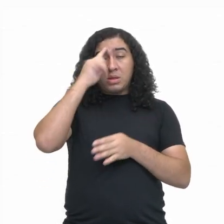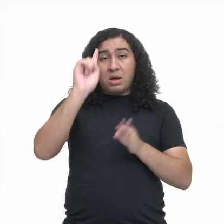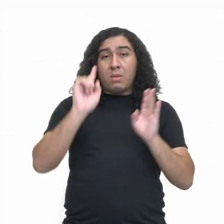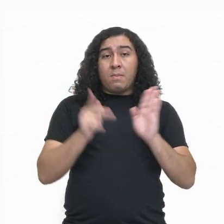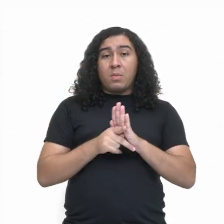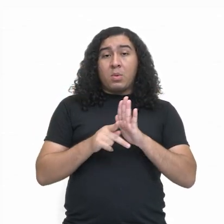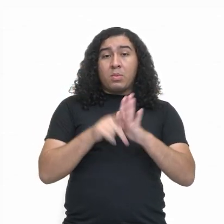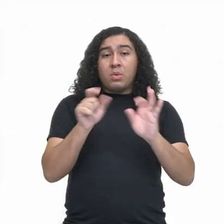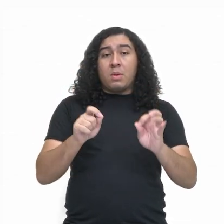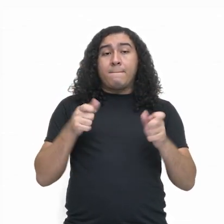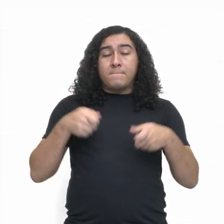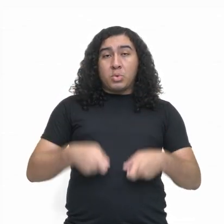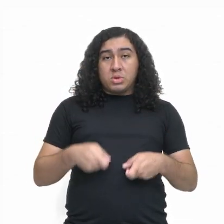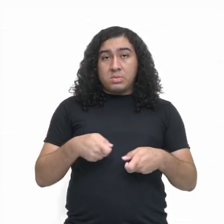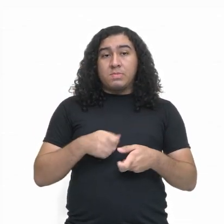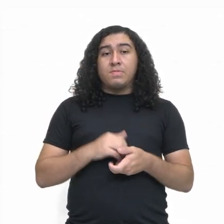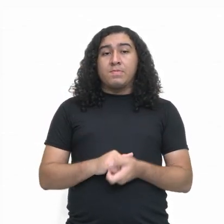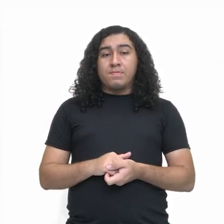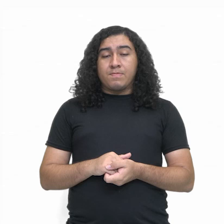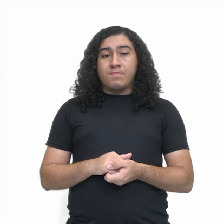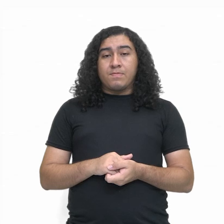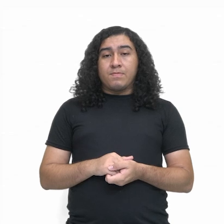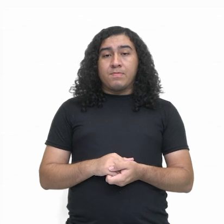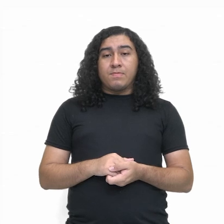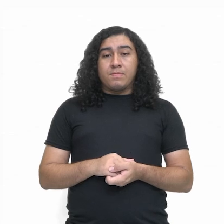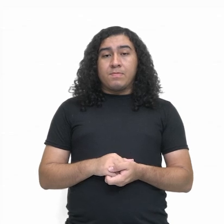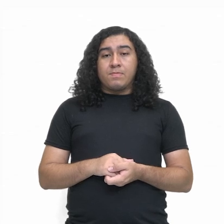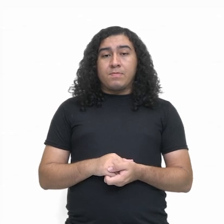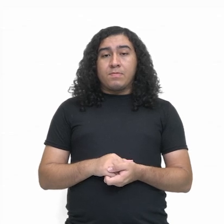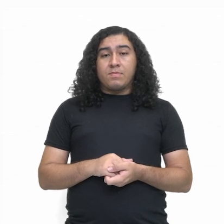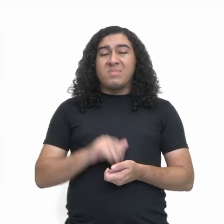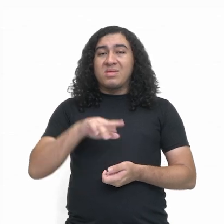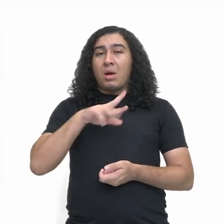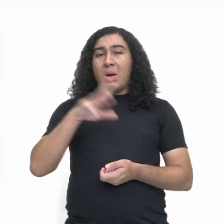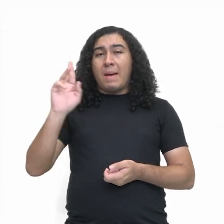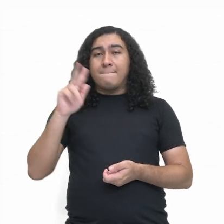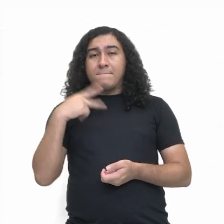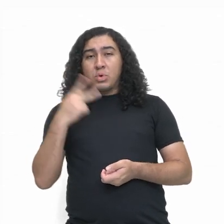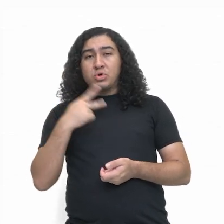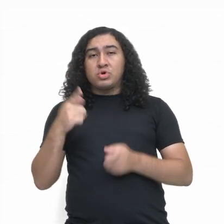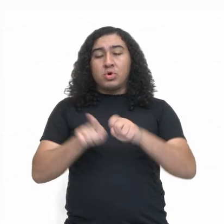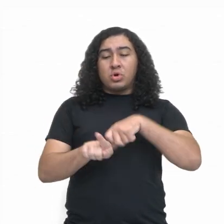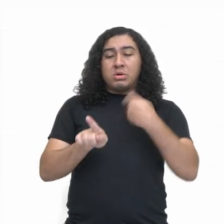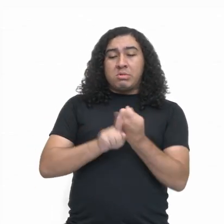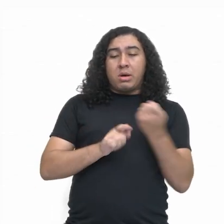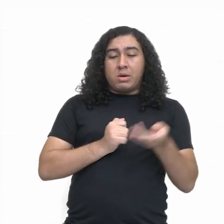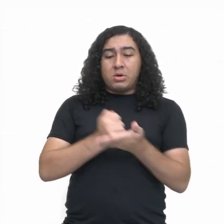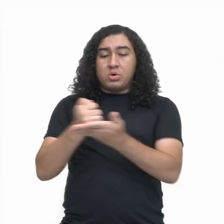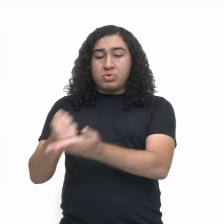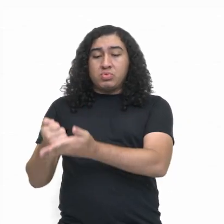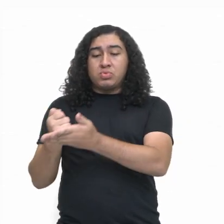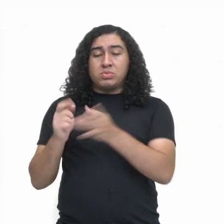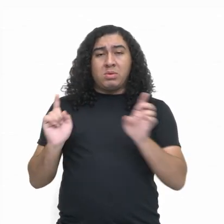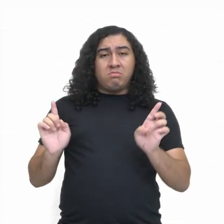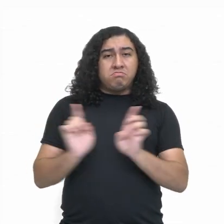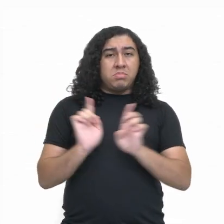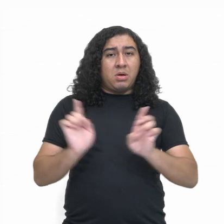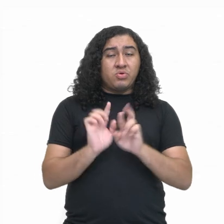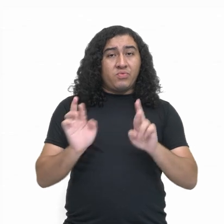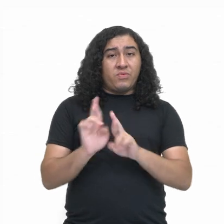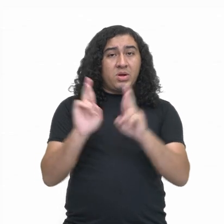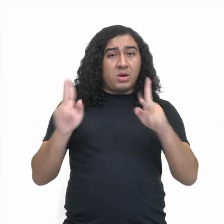de poder. Eu não sou mais político para o bem comum, eu não exerço mais, né,